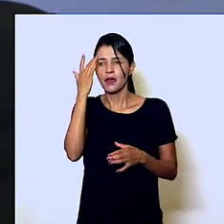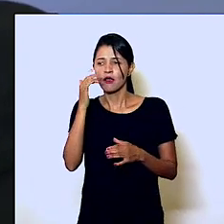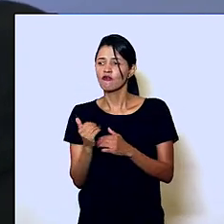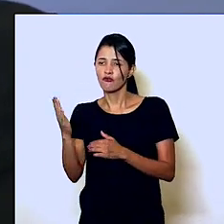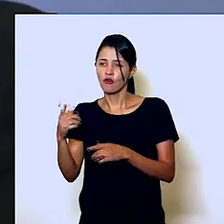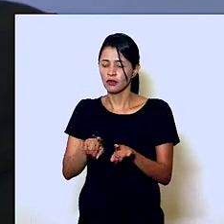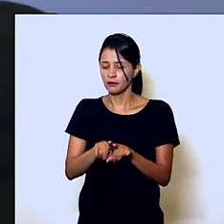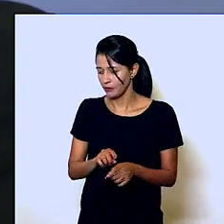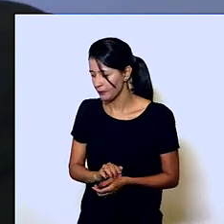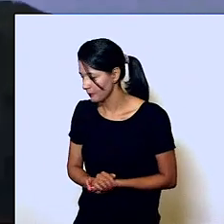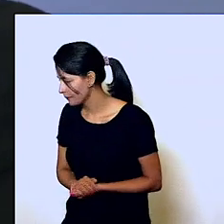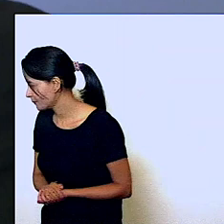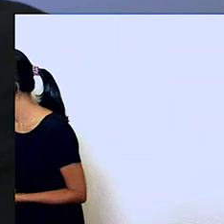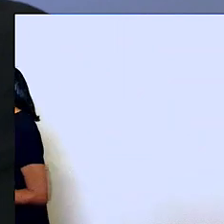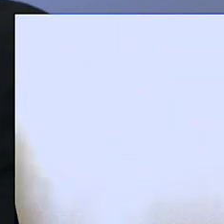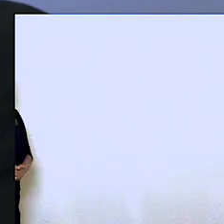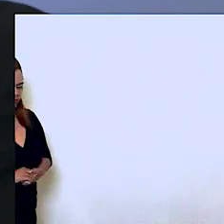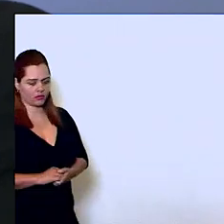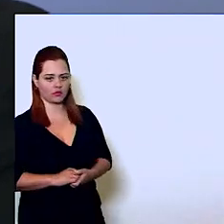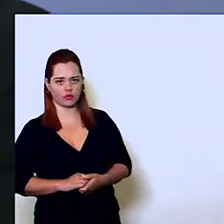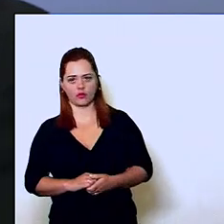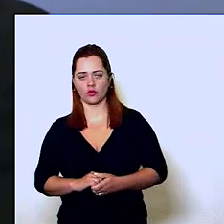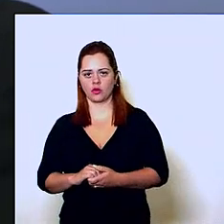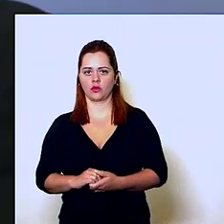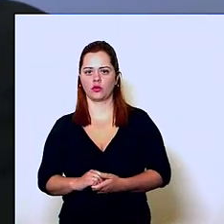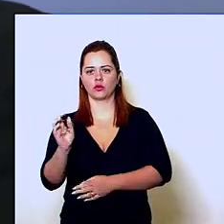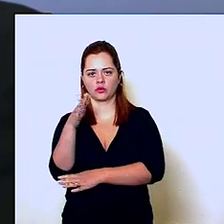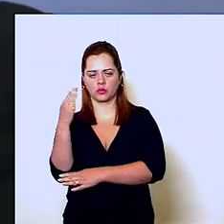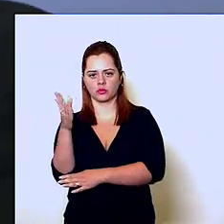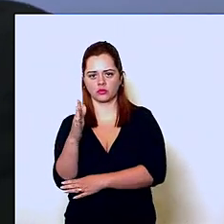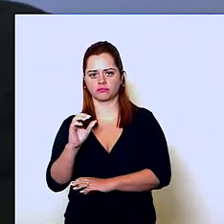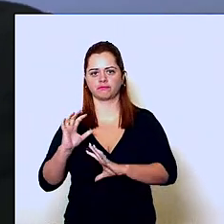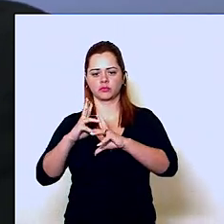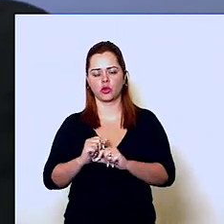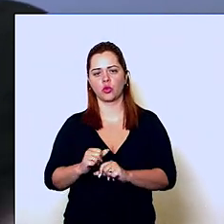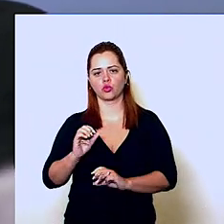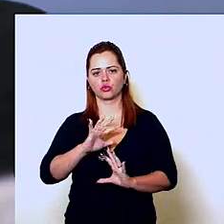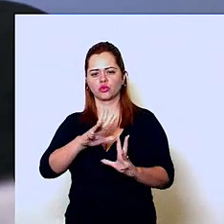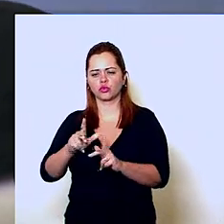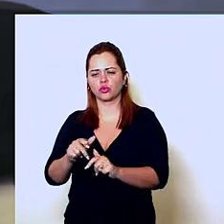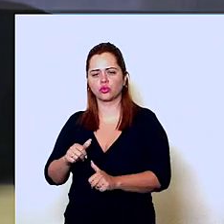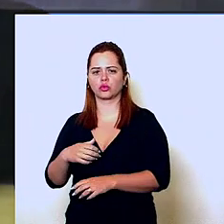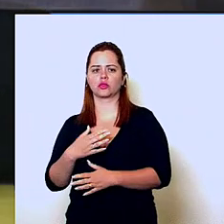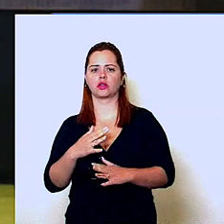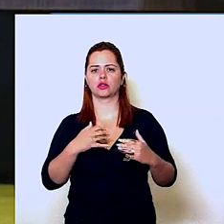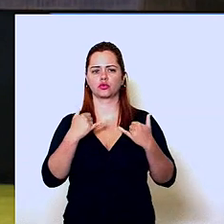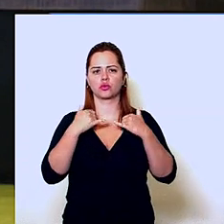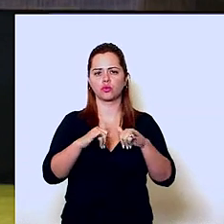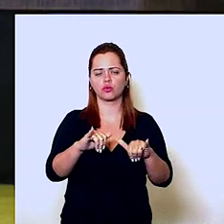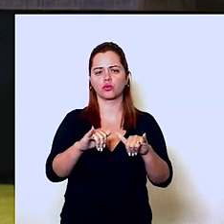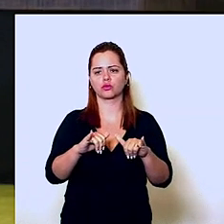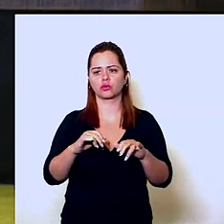também, o diplomata completo que foi, com seu talento humano, com a sua vocação inovadora, com as suas